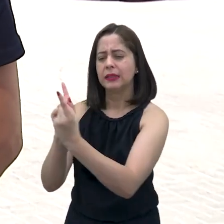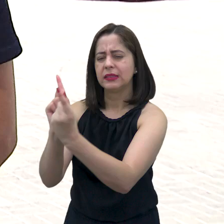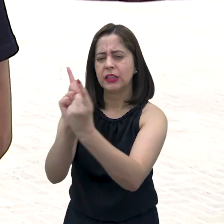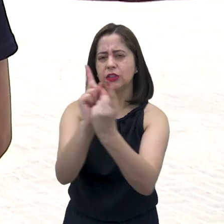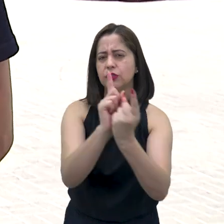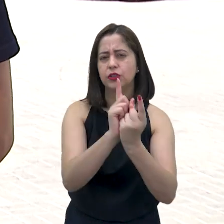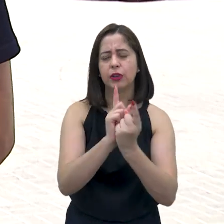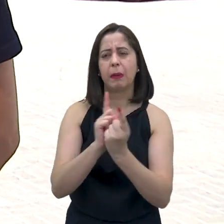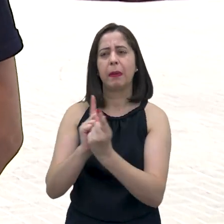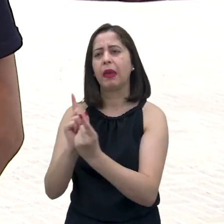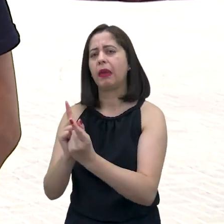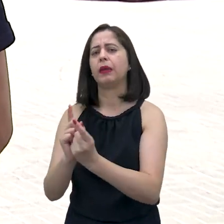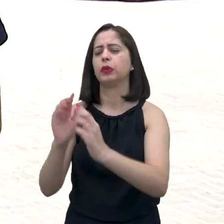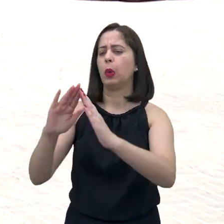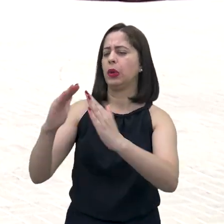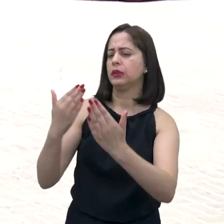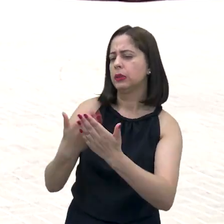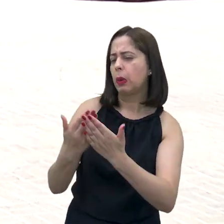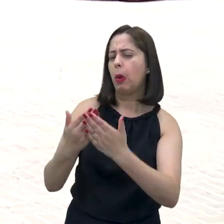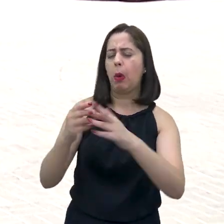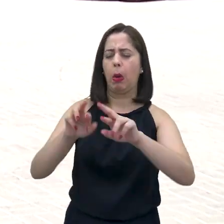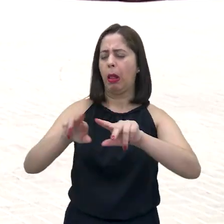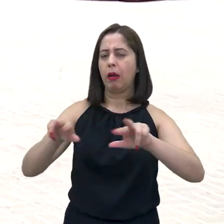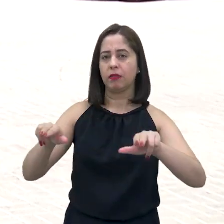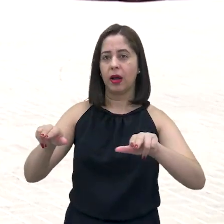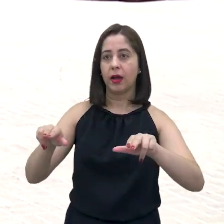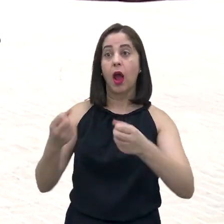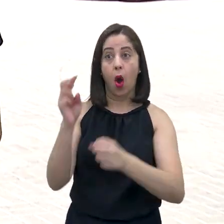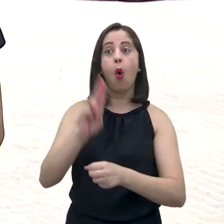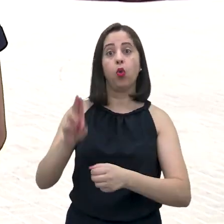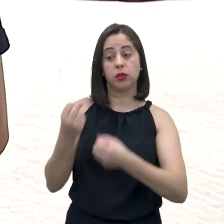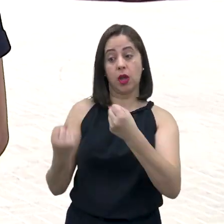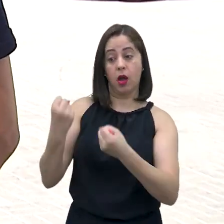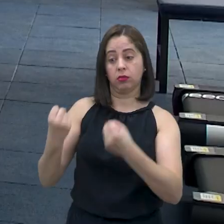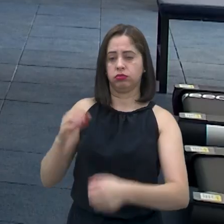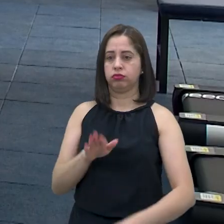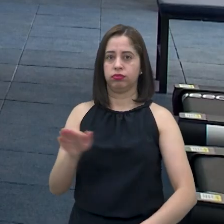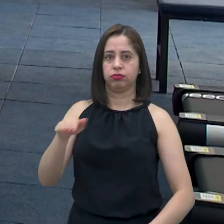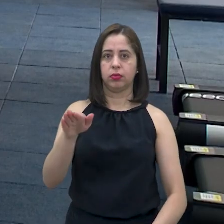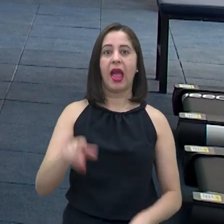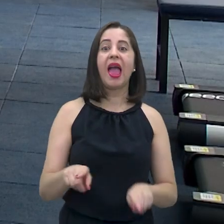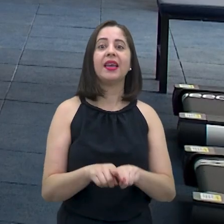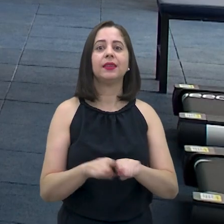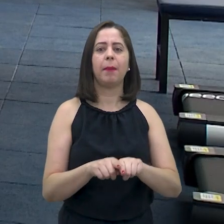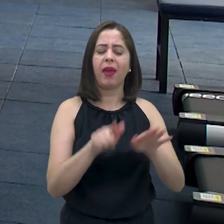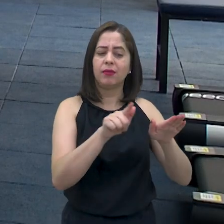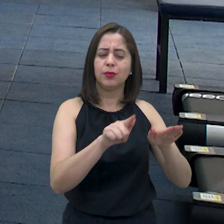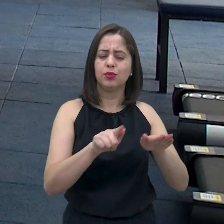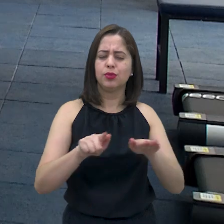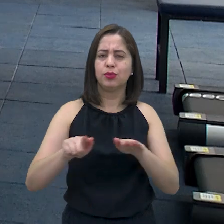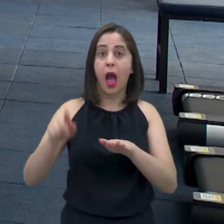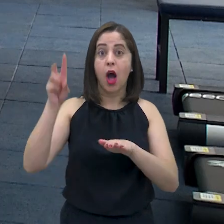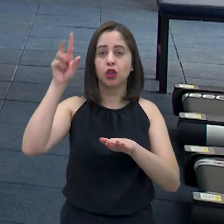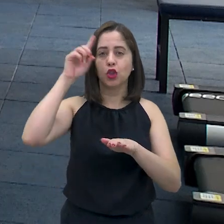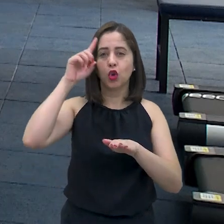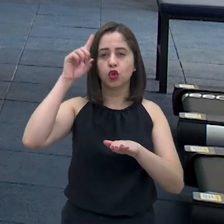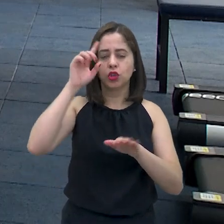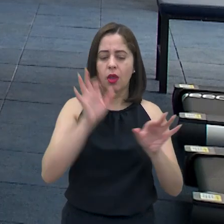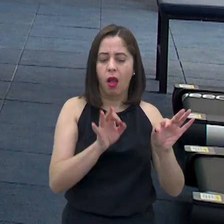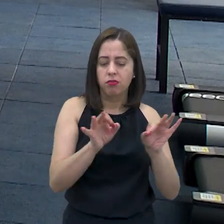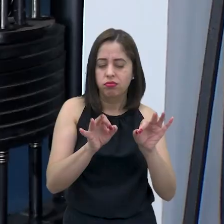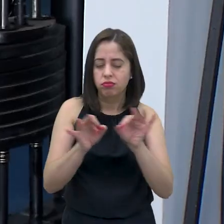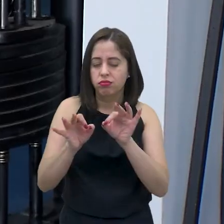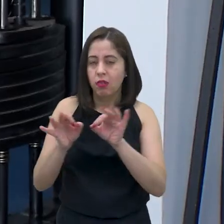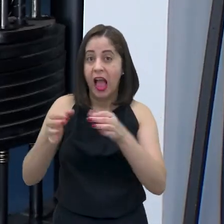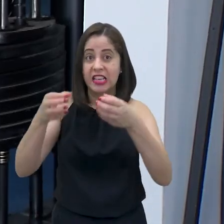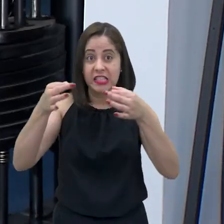Maria da Penha, o pessoal da escolar, eles utilizam da viatura elétrica. E a rotina de um GCM é